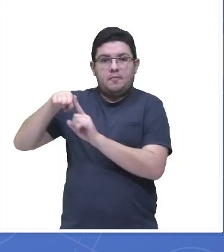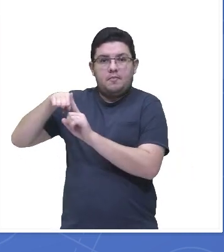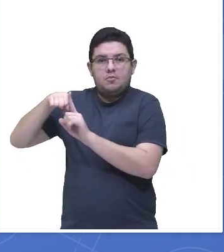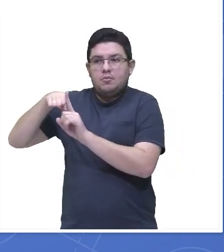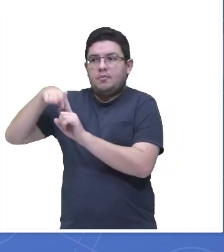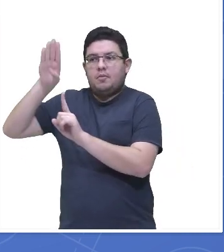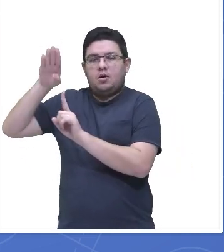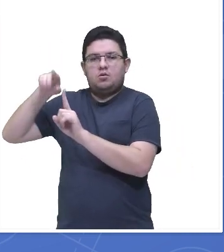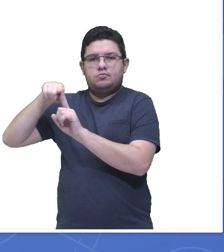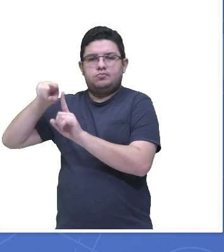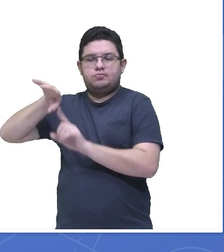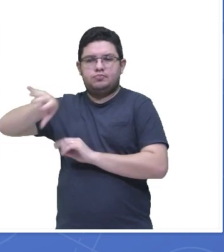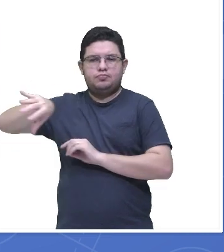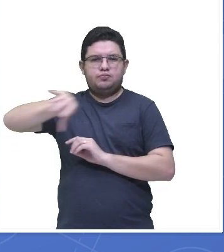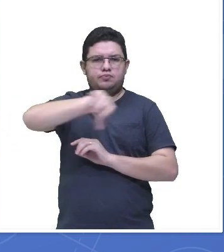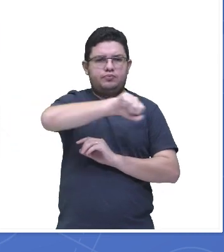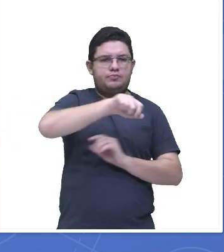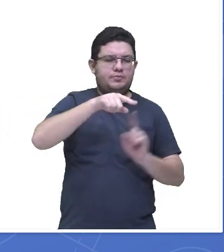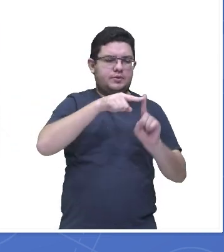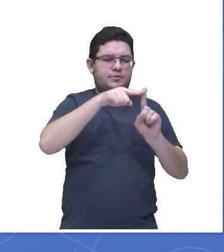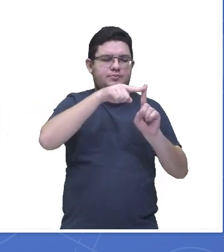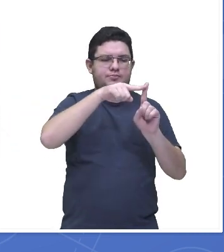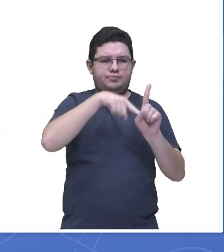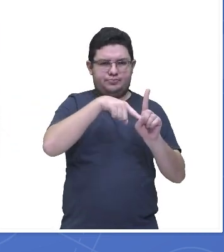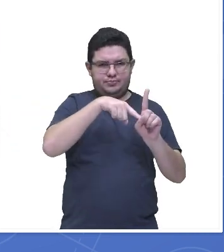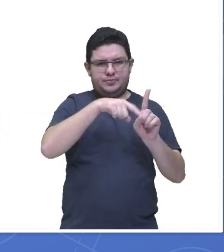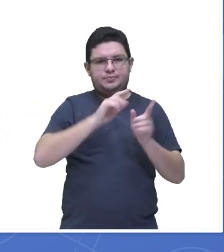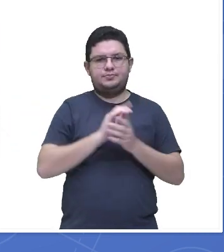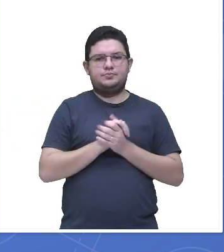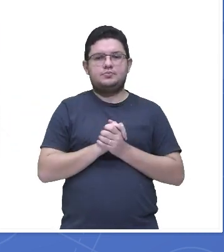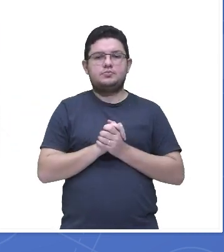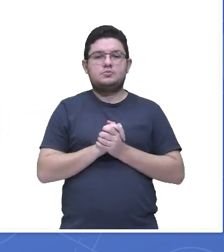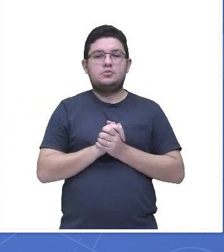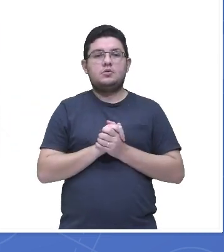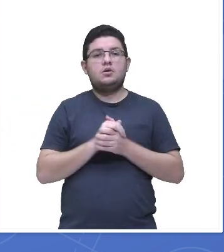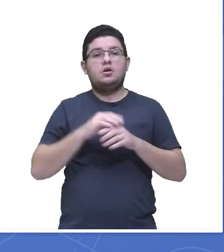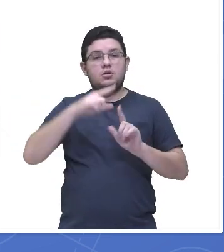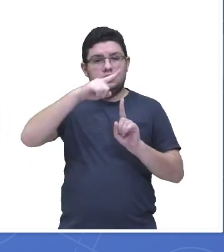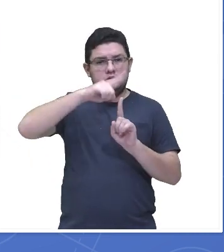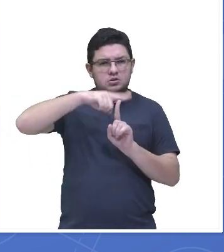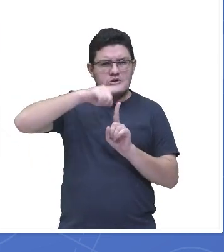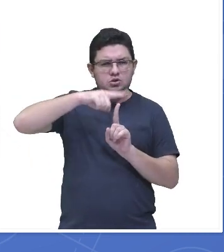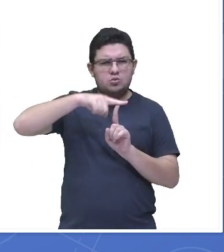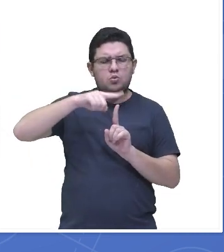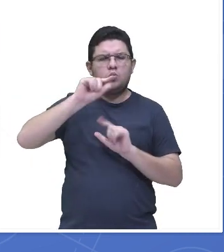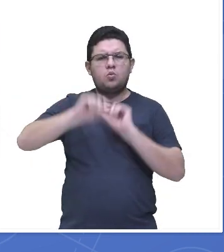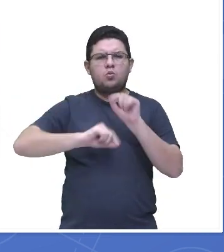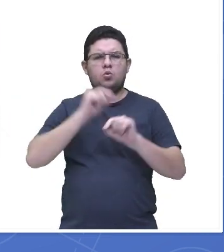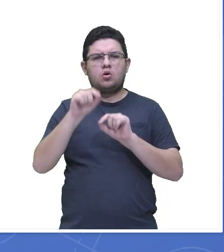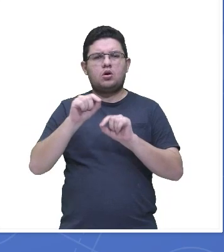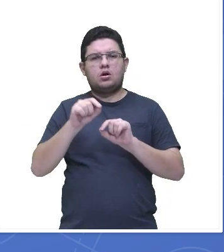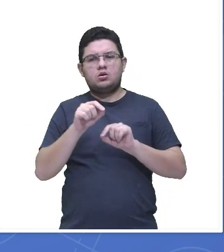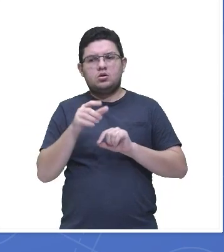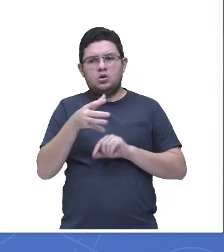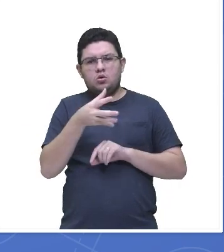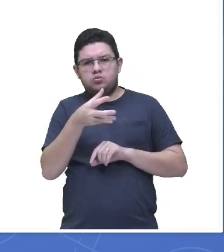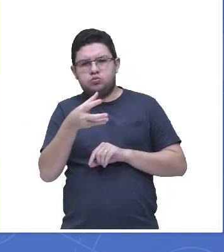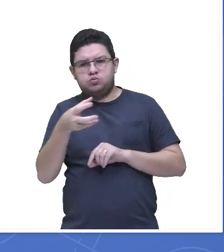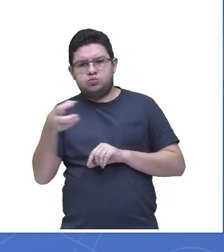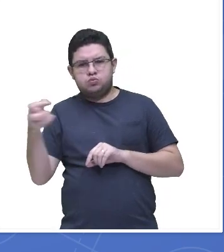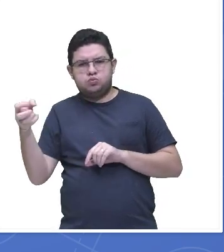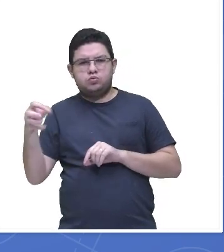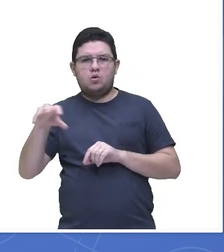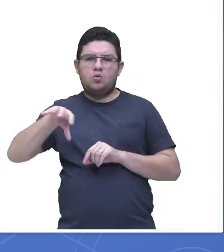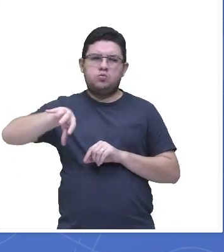calor pode se transferir de um corpo para o outro é aquilo que nós chamamos de processos de